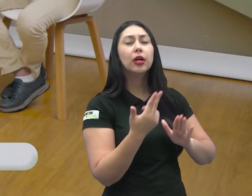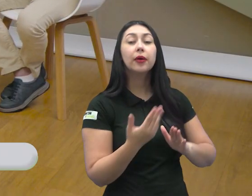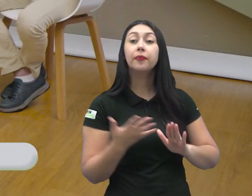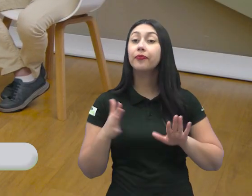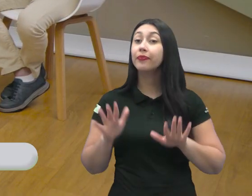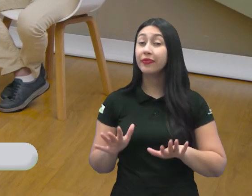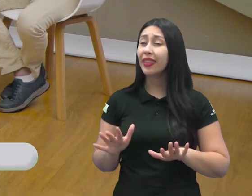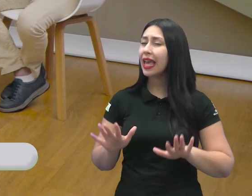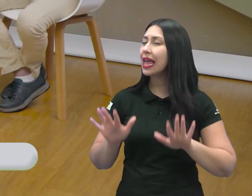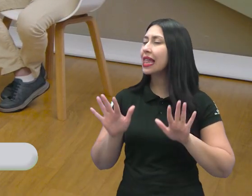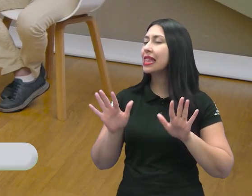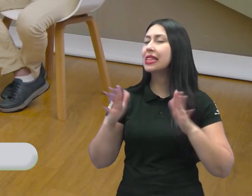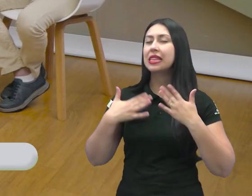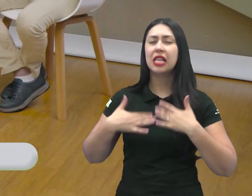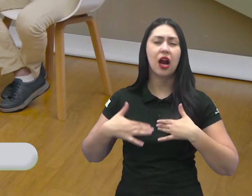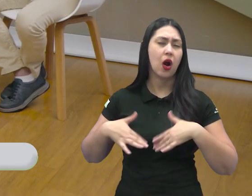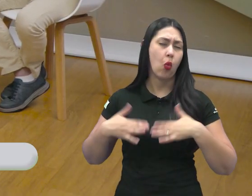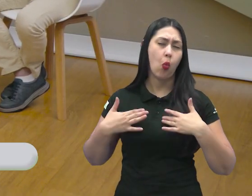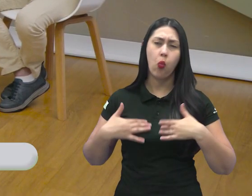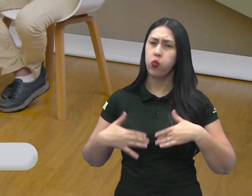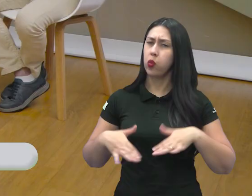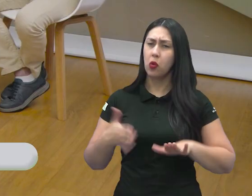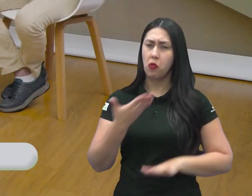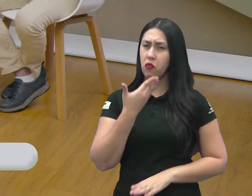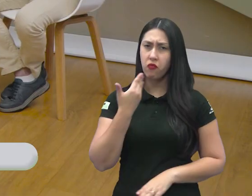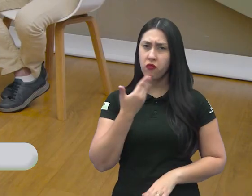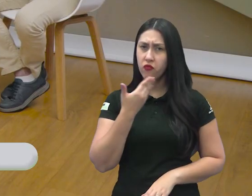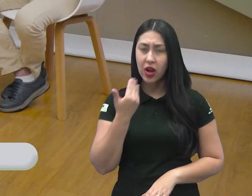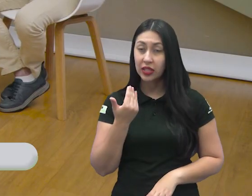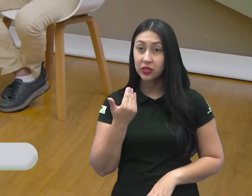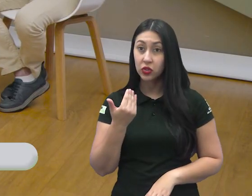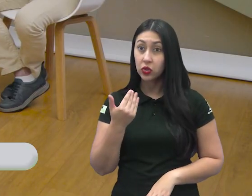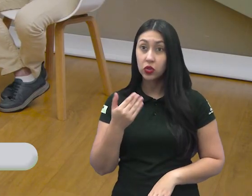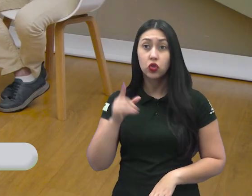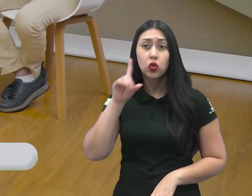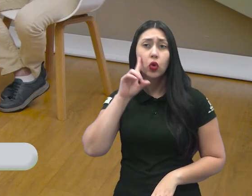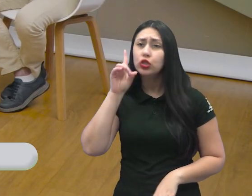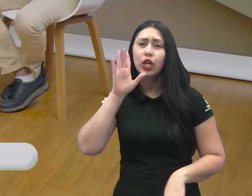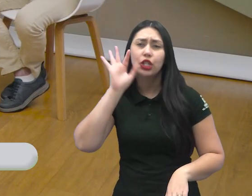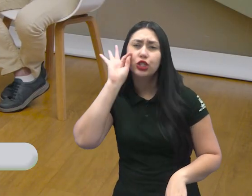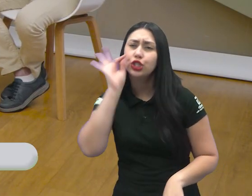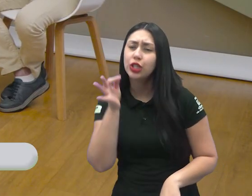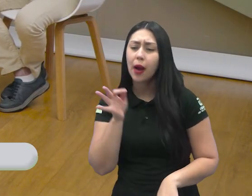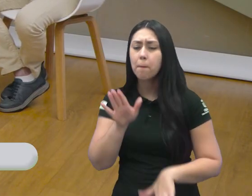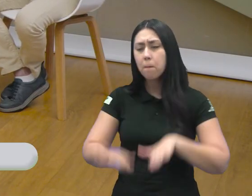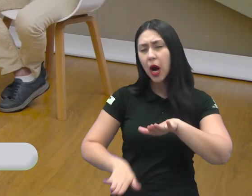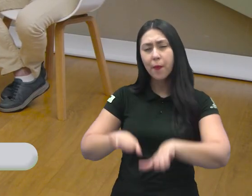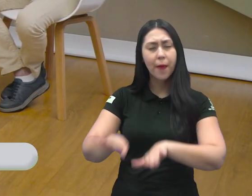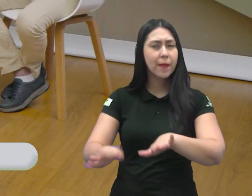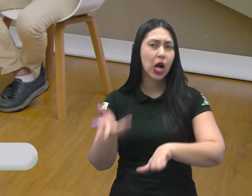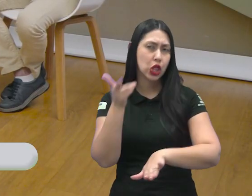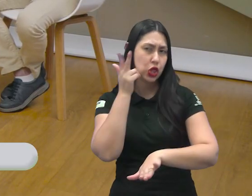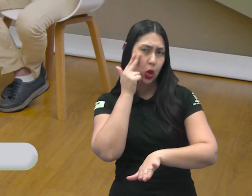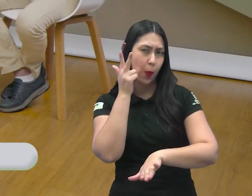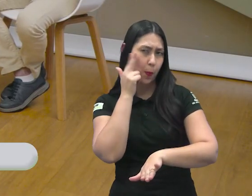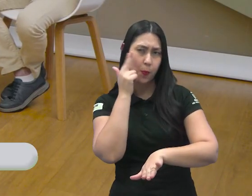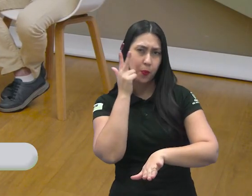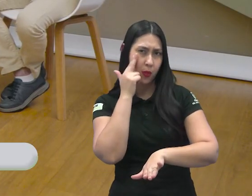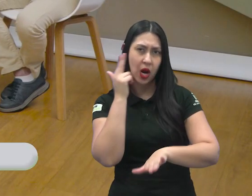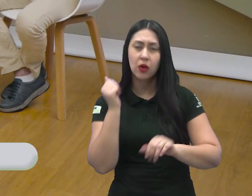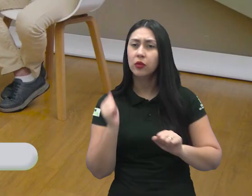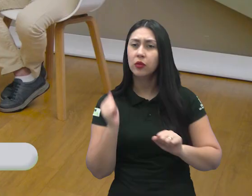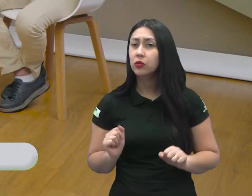bem tranquilo atualmente. Você pisa no dia que você operou, Ai, que notícia boa. ou no dia seguinte, dependendo do horário da